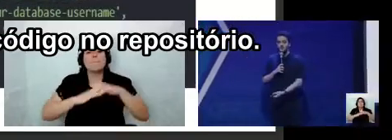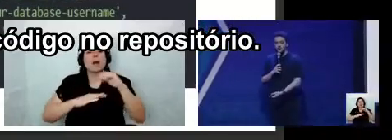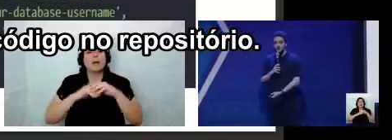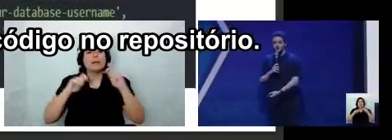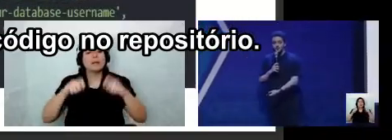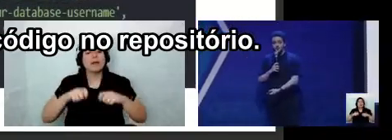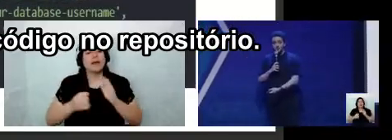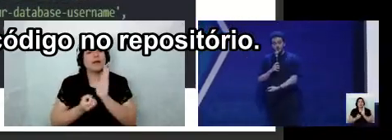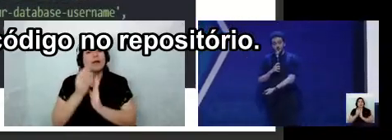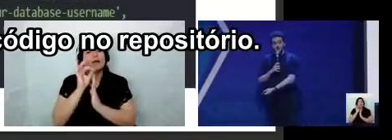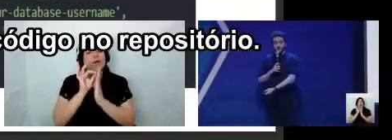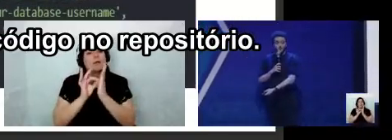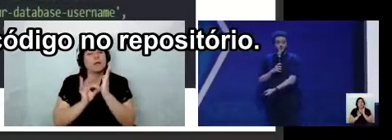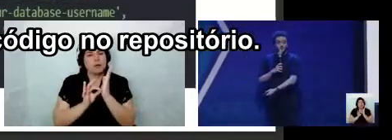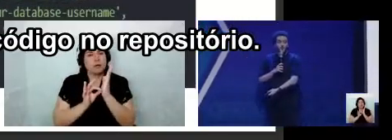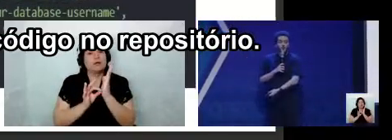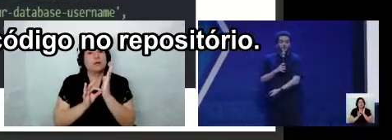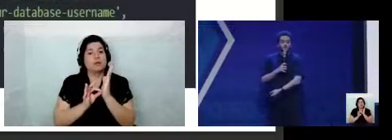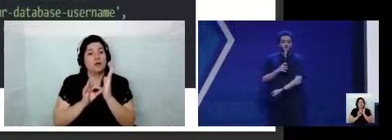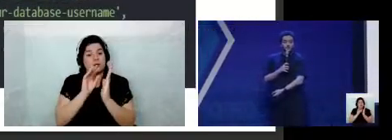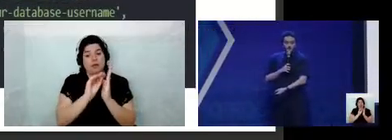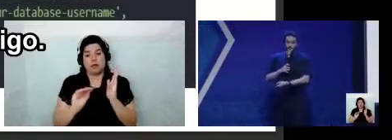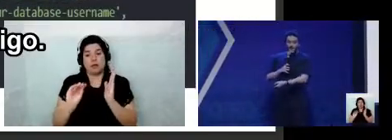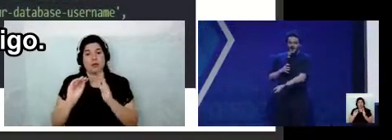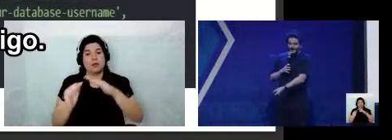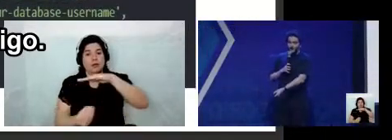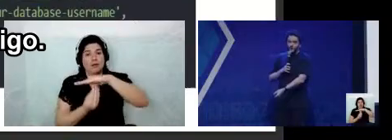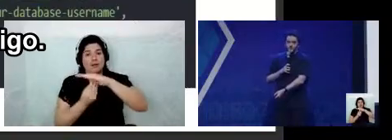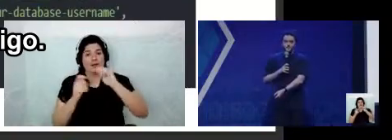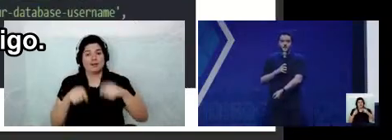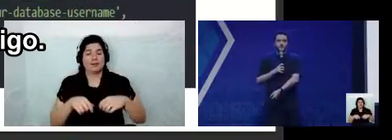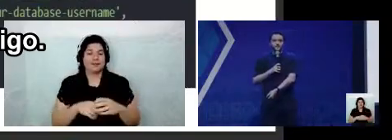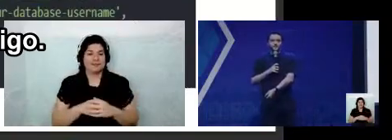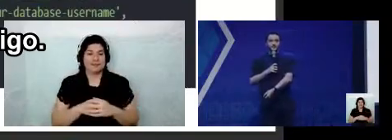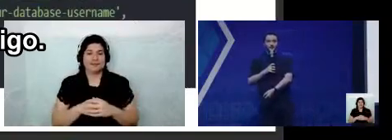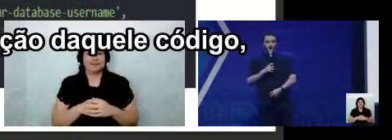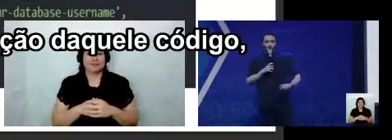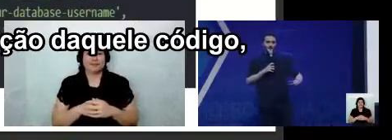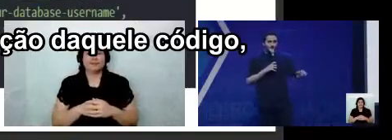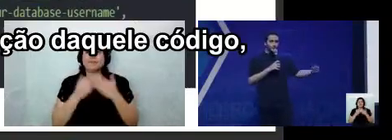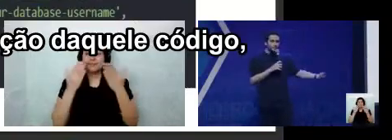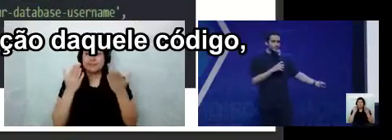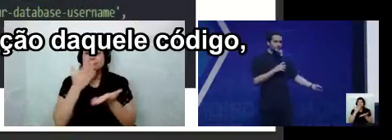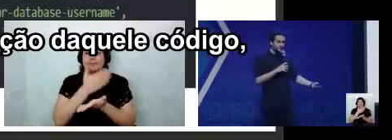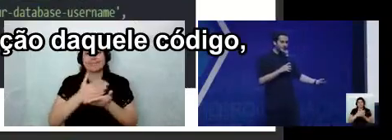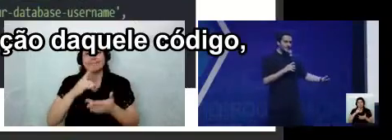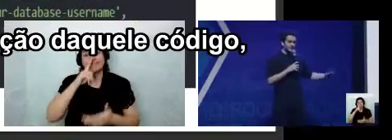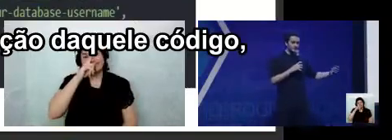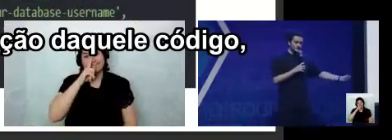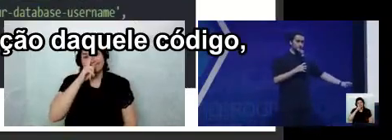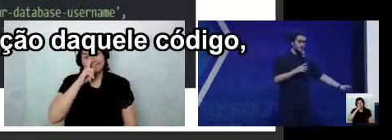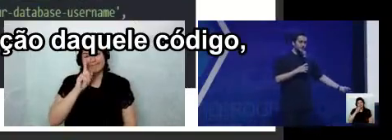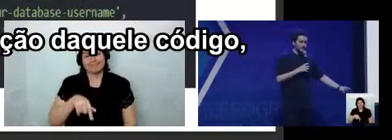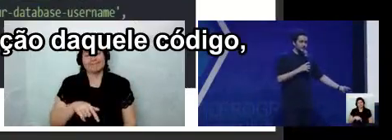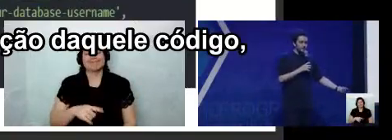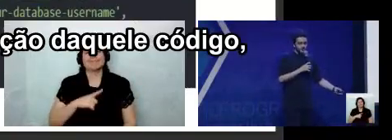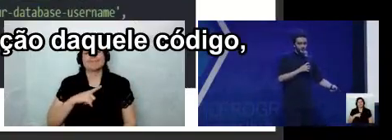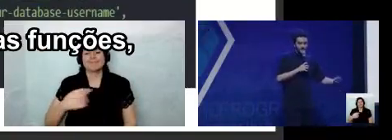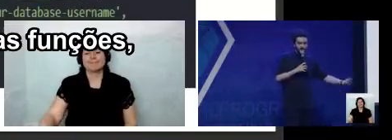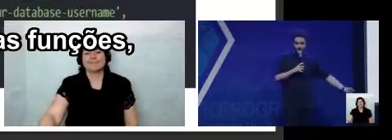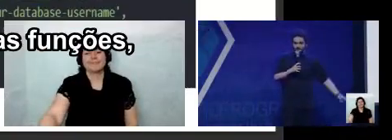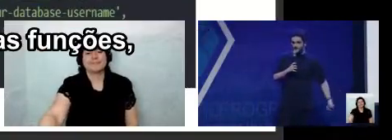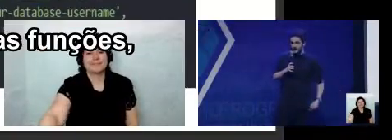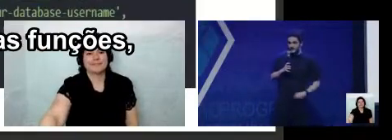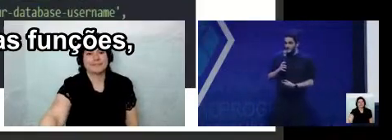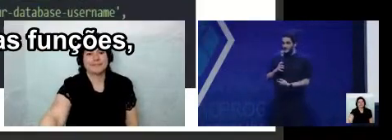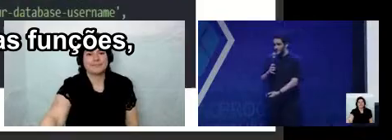código e jogar esse código no repositório. Então, aqui começa o perigo. Então, desde a produção, desde a concepção daquele código,